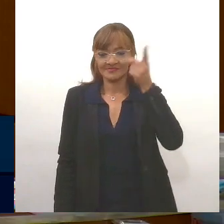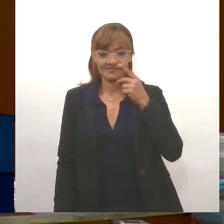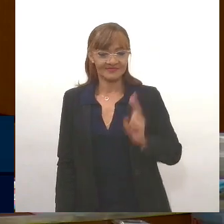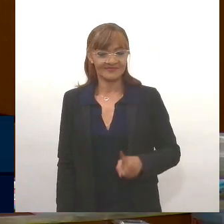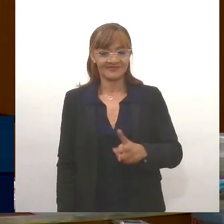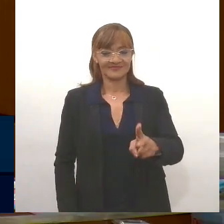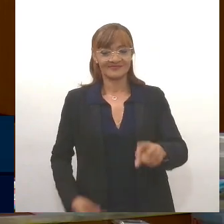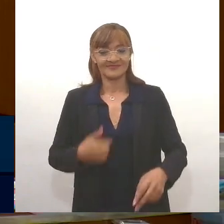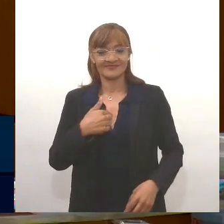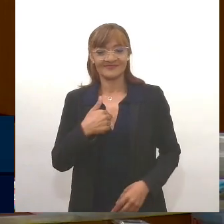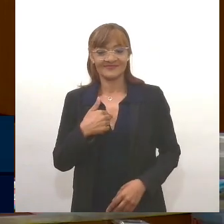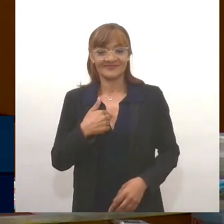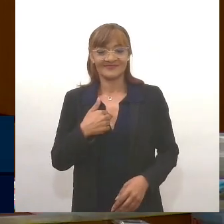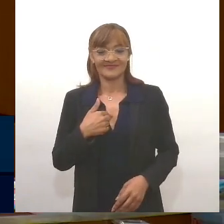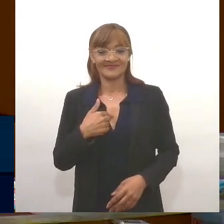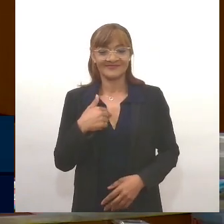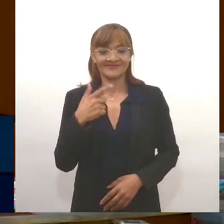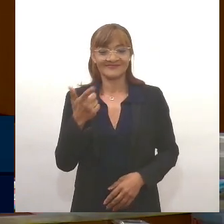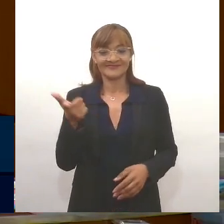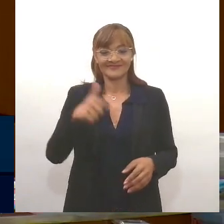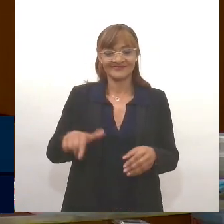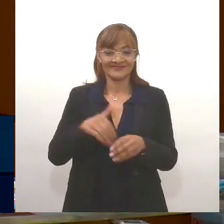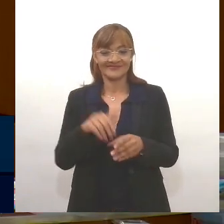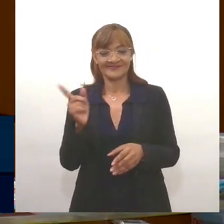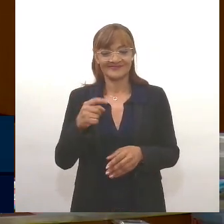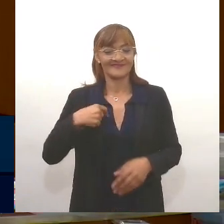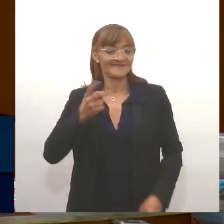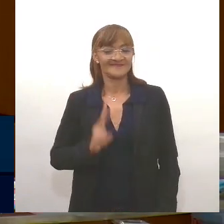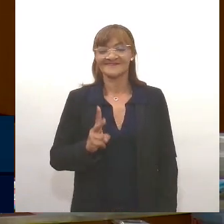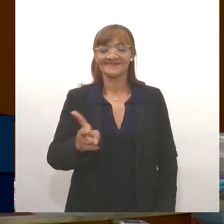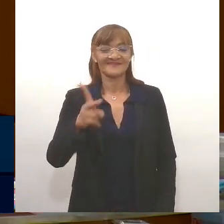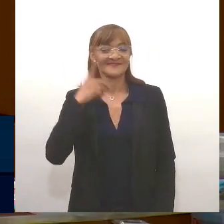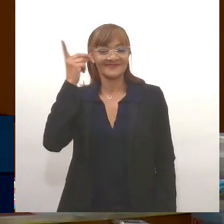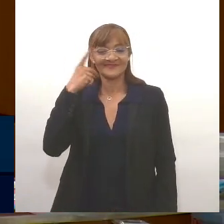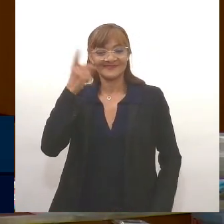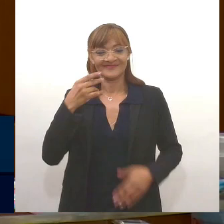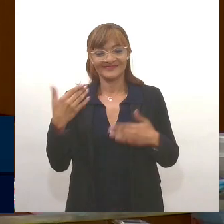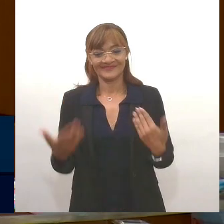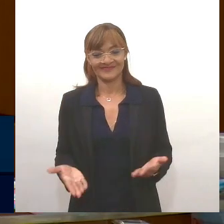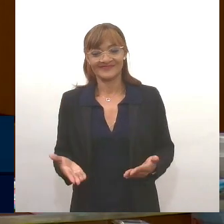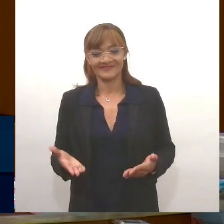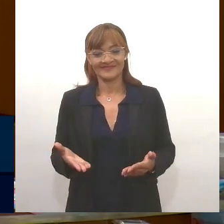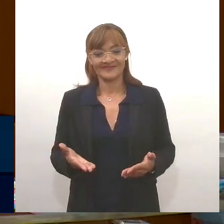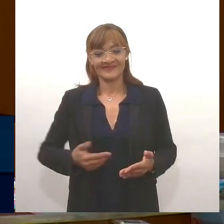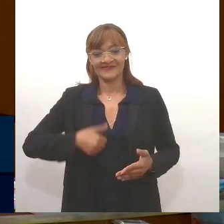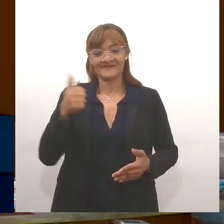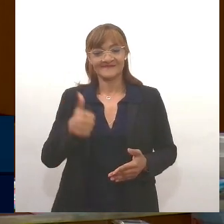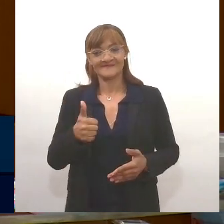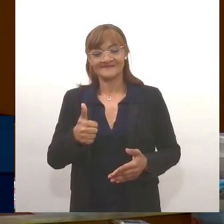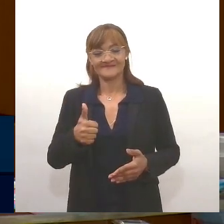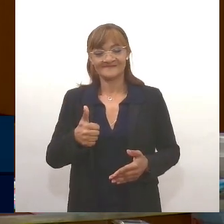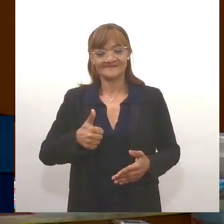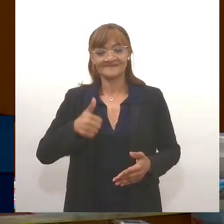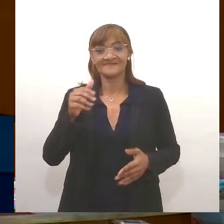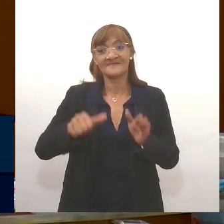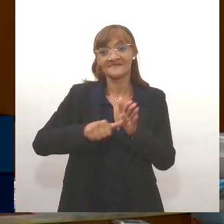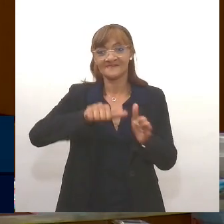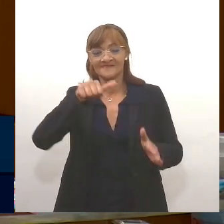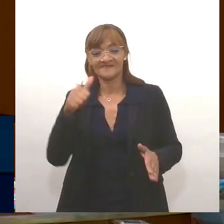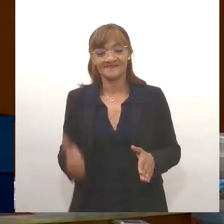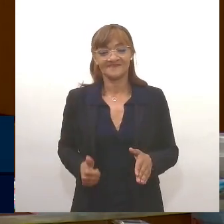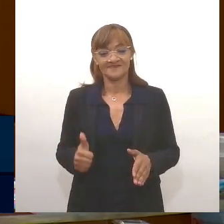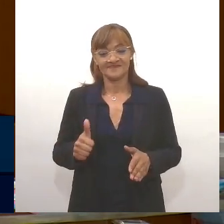reeleita Presidente Eu Sempre Serei deputada primeiro até a vestir mulher trans deputada eh